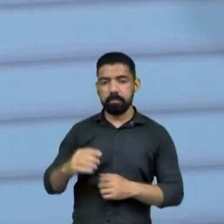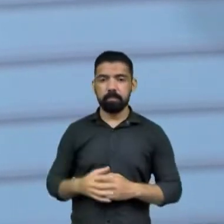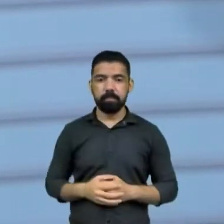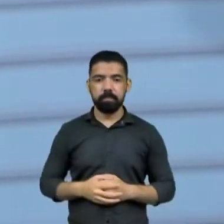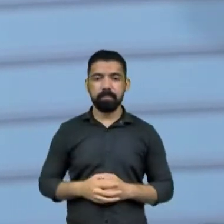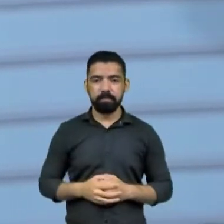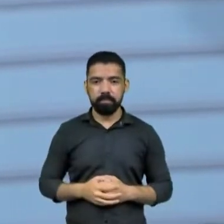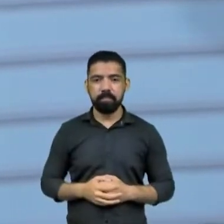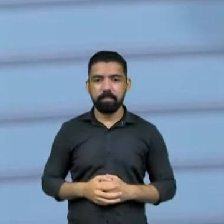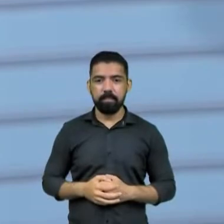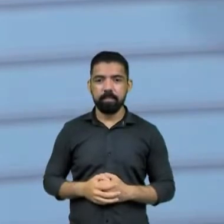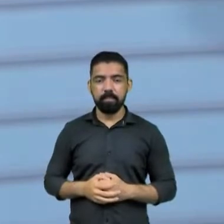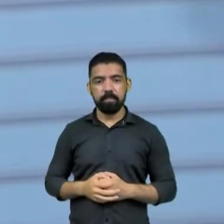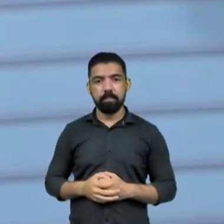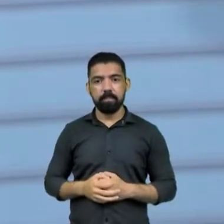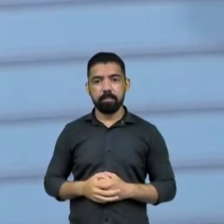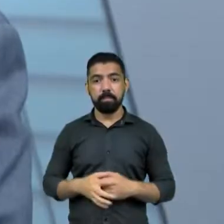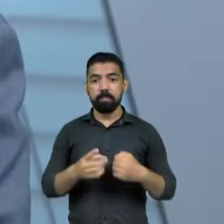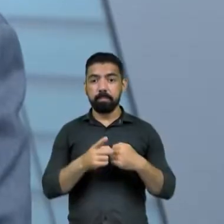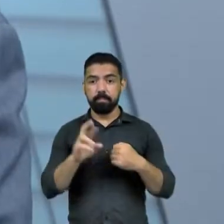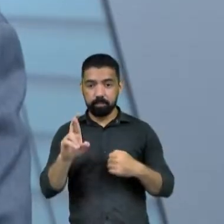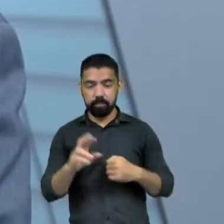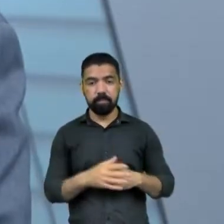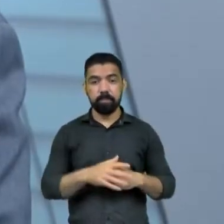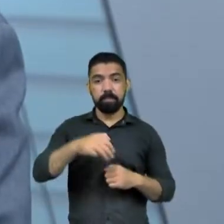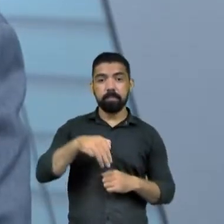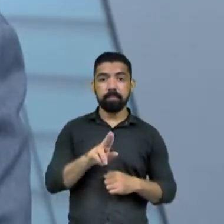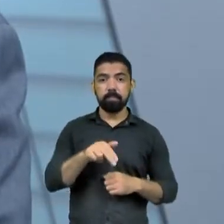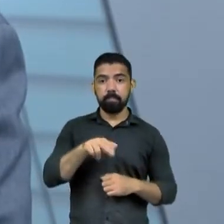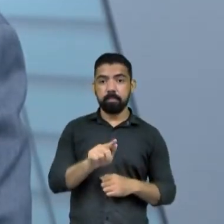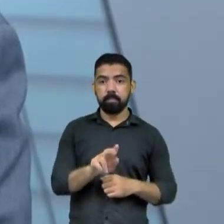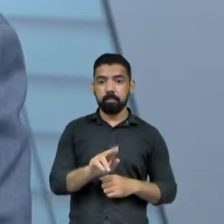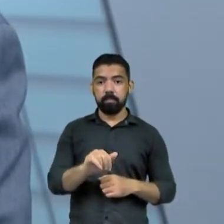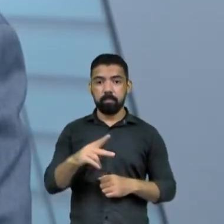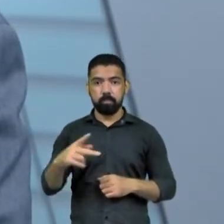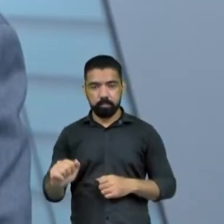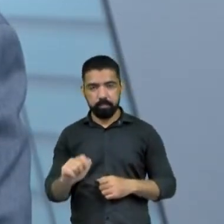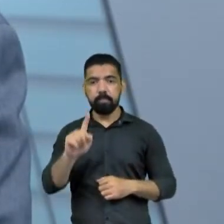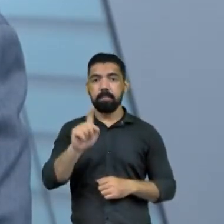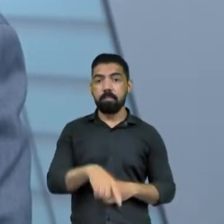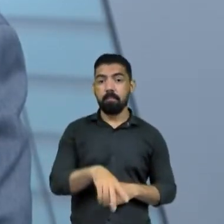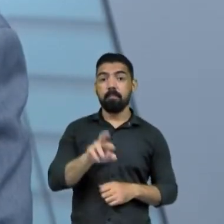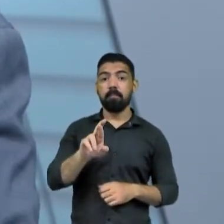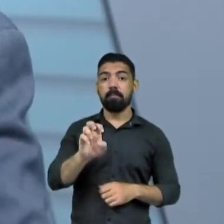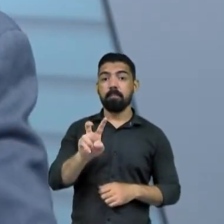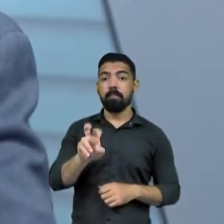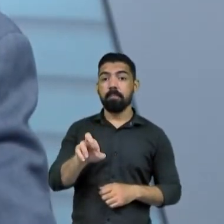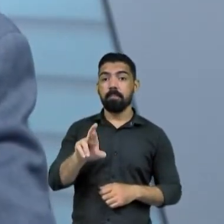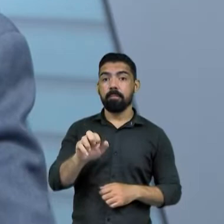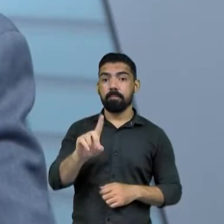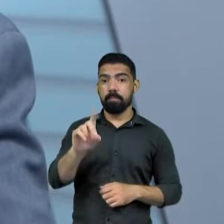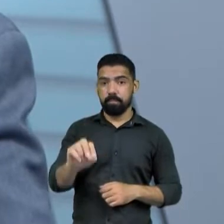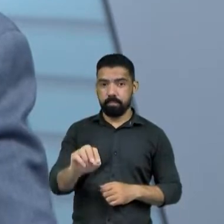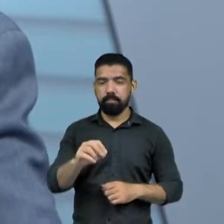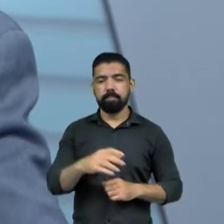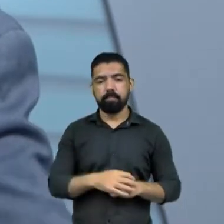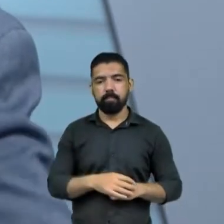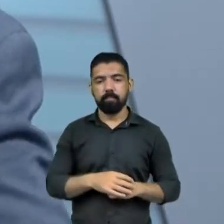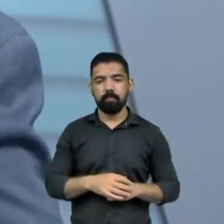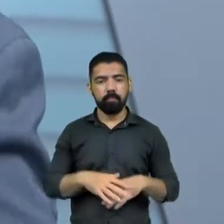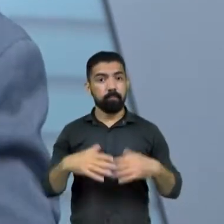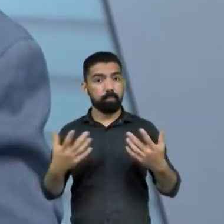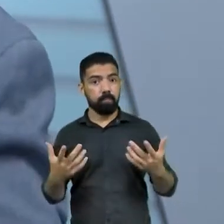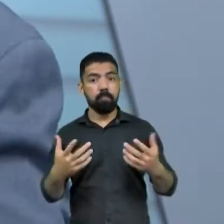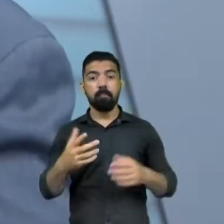Espetacular Dr munguba Júnior aqui Reverendo da Igreja Batista Dr munguba eh eh eh a Páscoa então é o